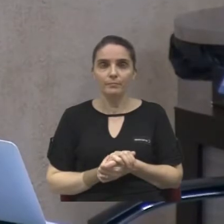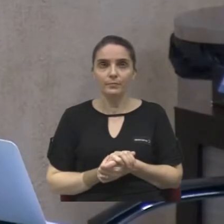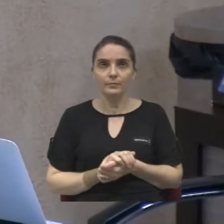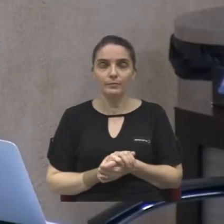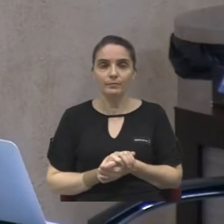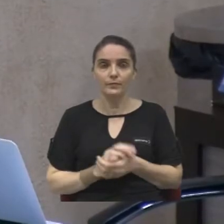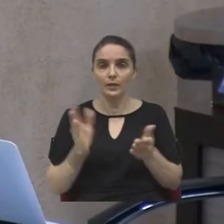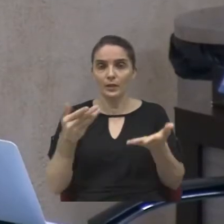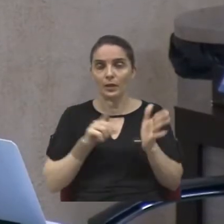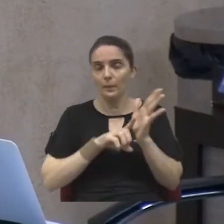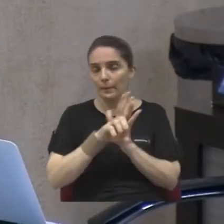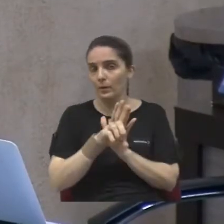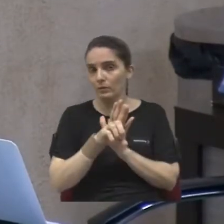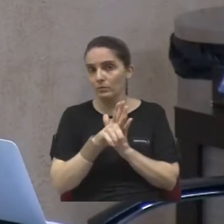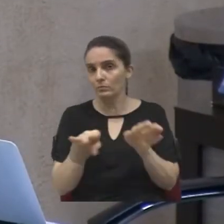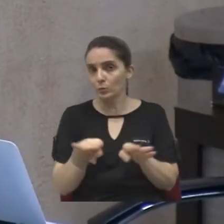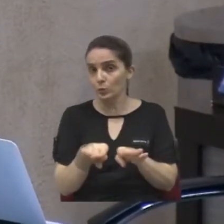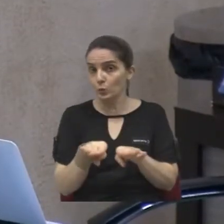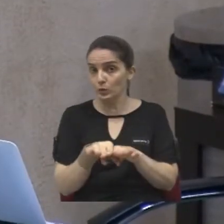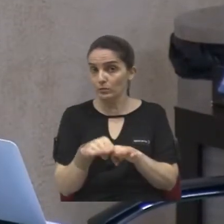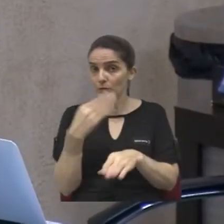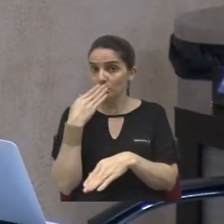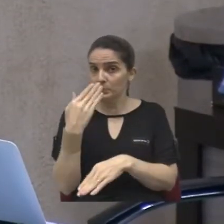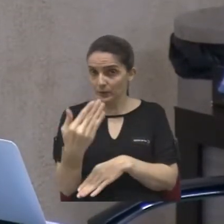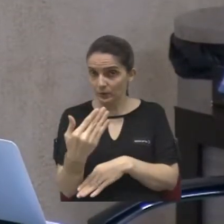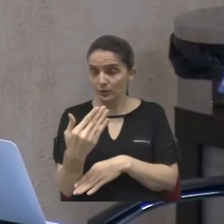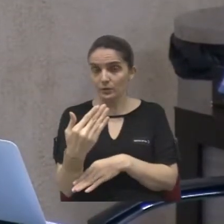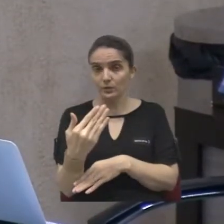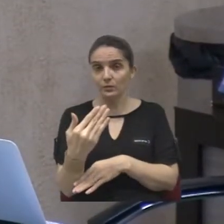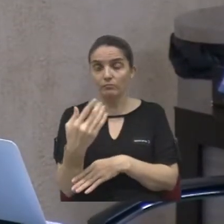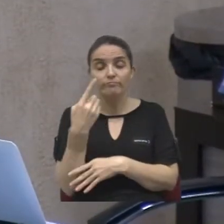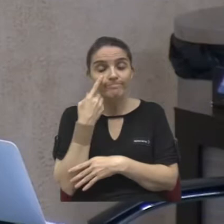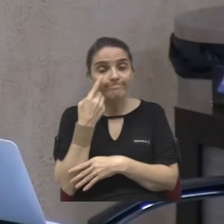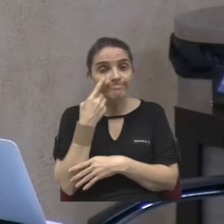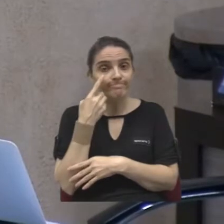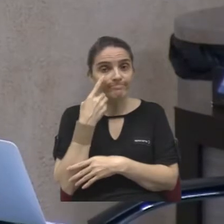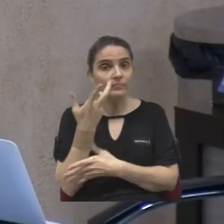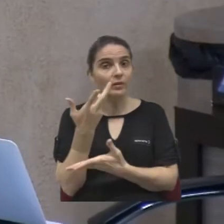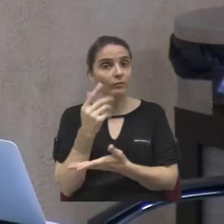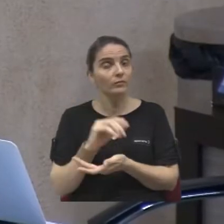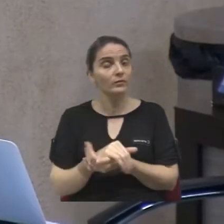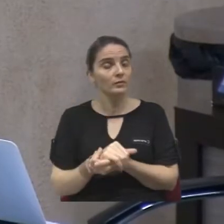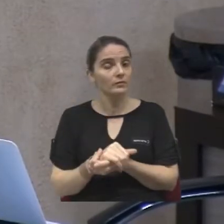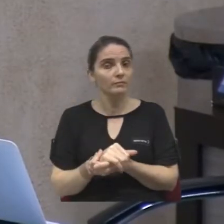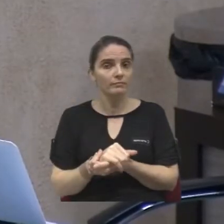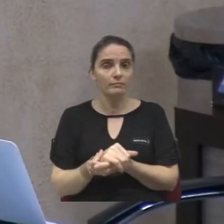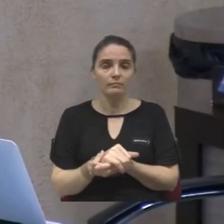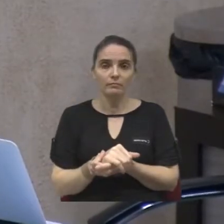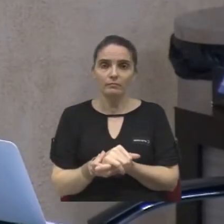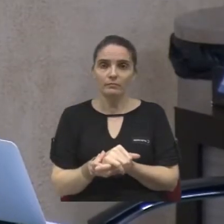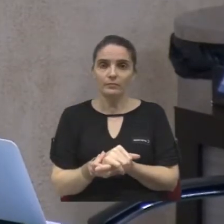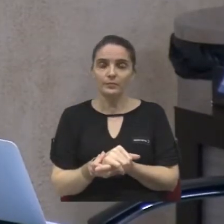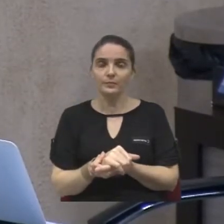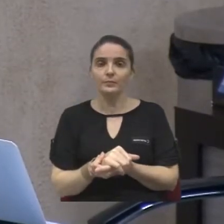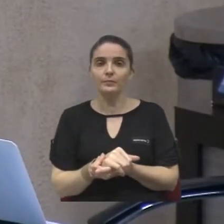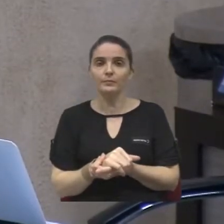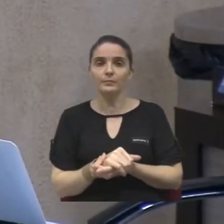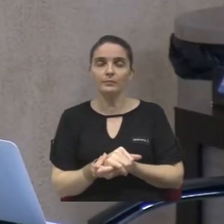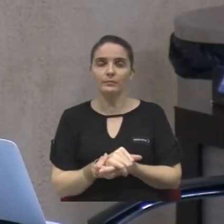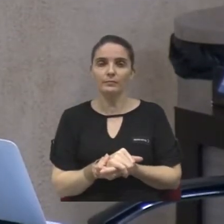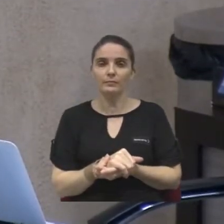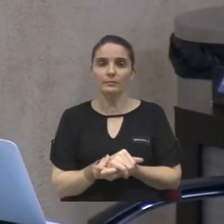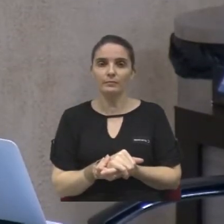fica também um apelo para que seja verificado de uma forma mais pontual